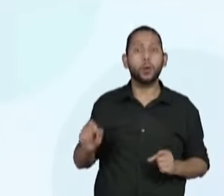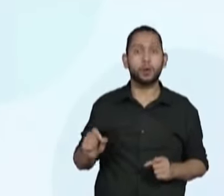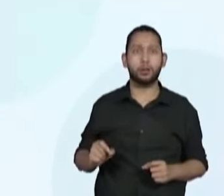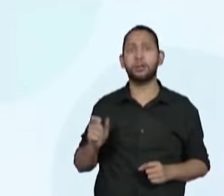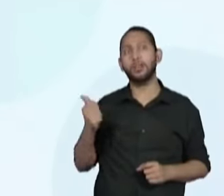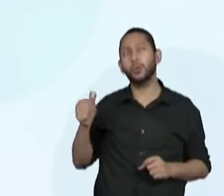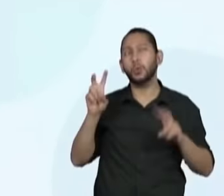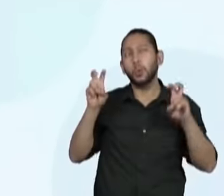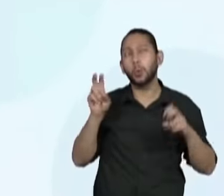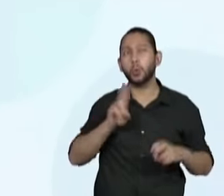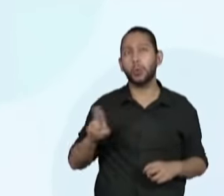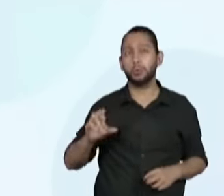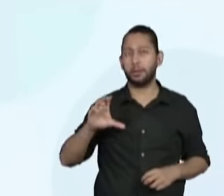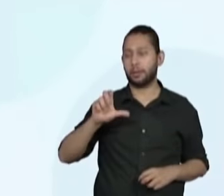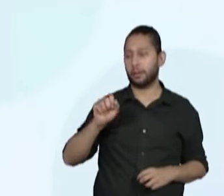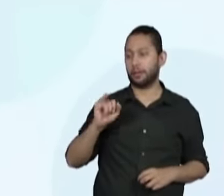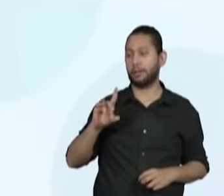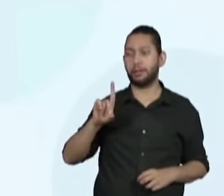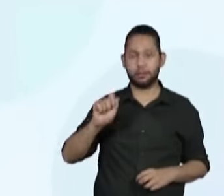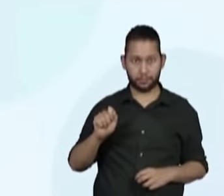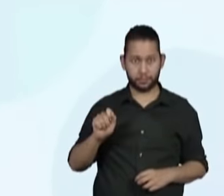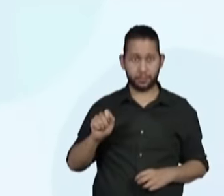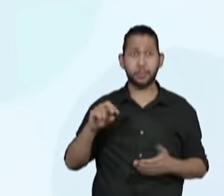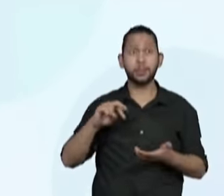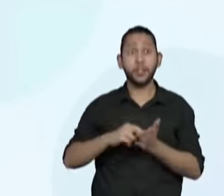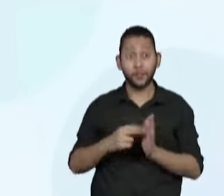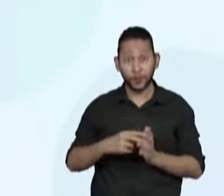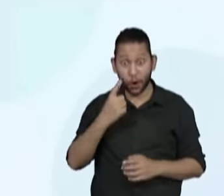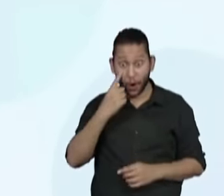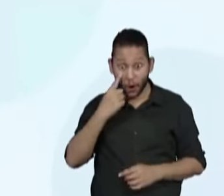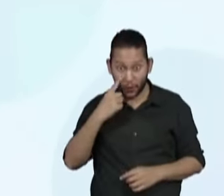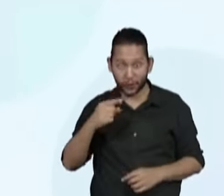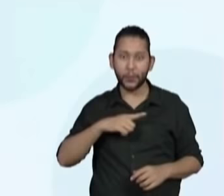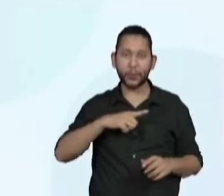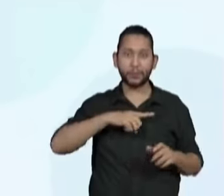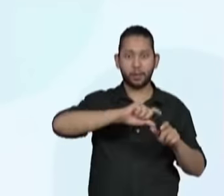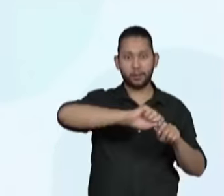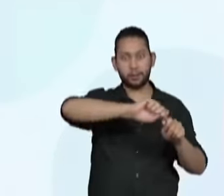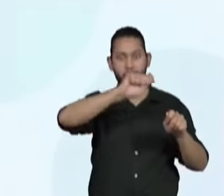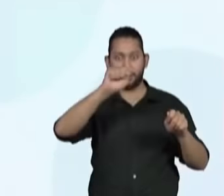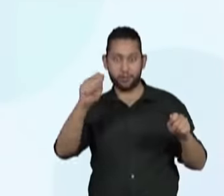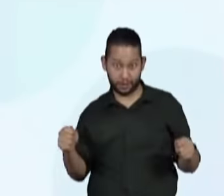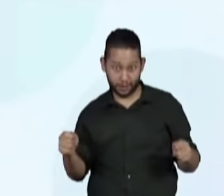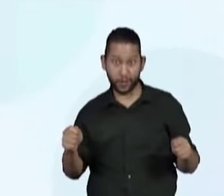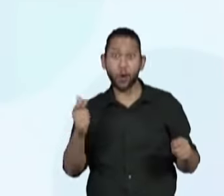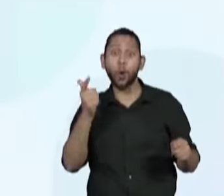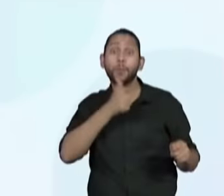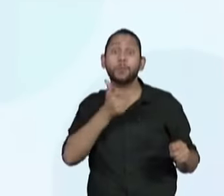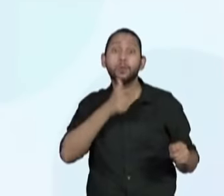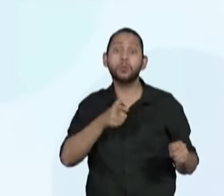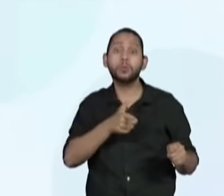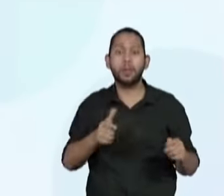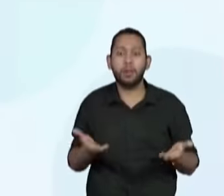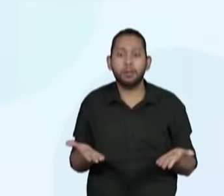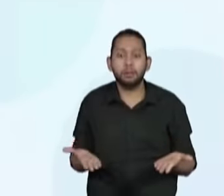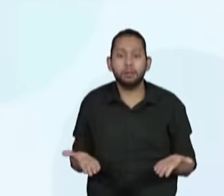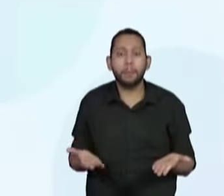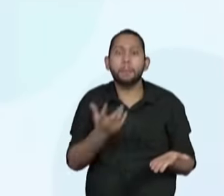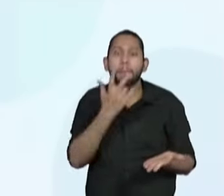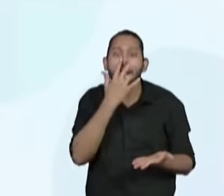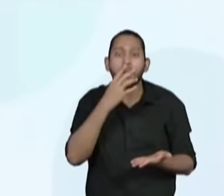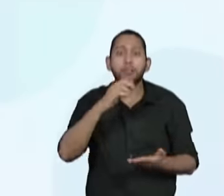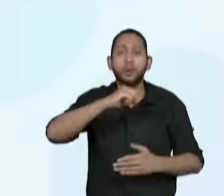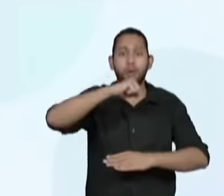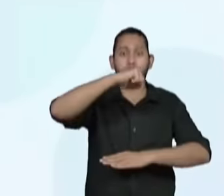de caída, né? Que é o quê? Né? Essa questão do empuxo horizontal, ou seja, é como se fosse a força da gravidade puxando